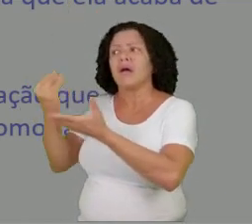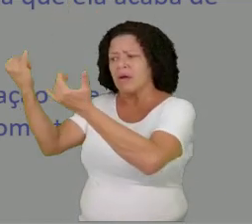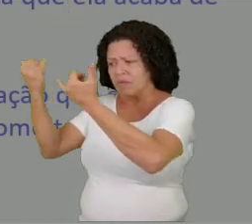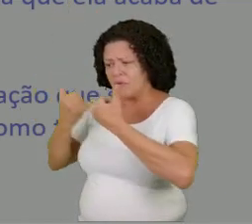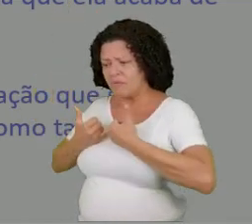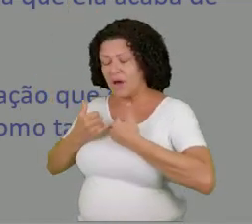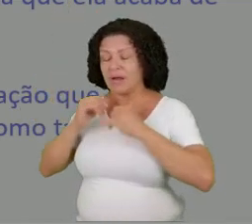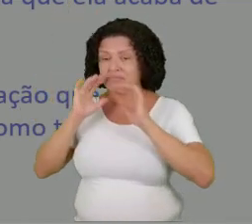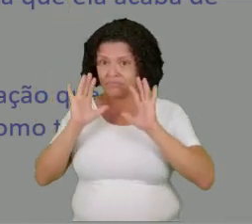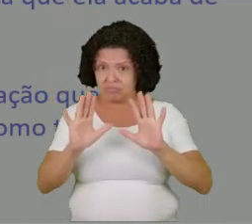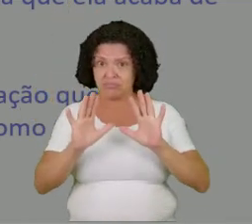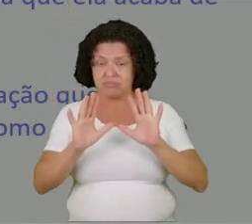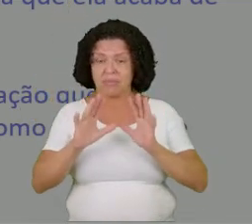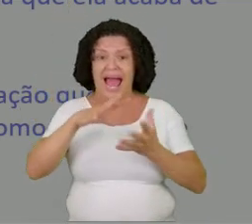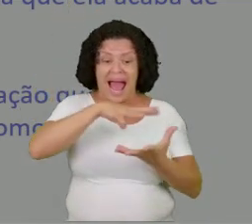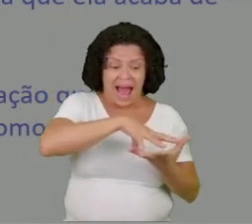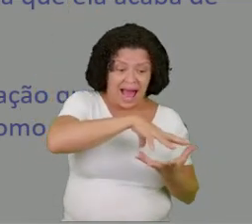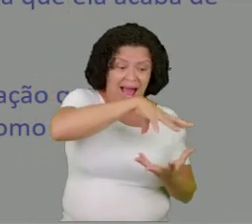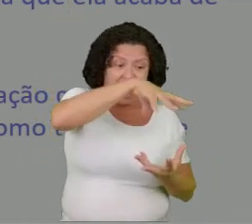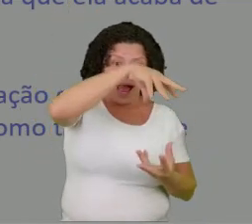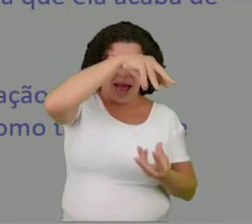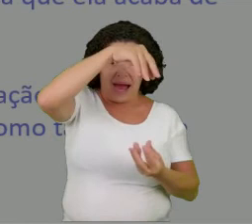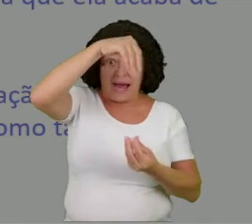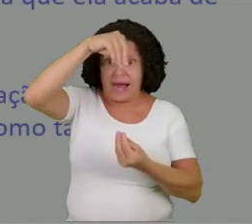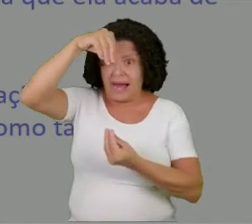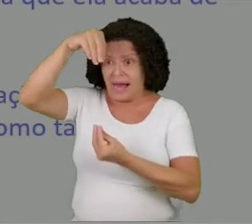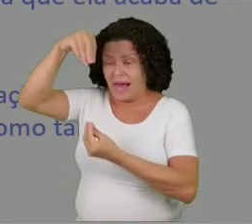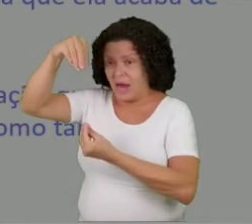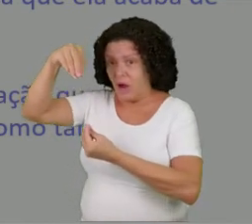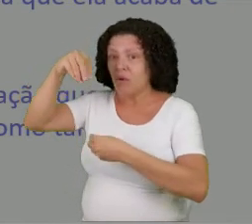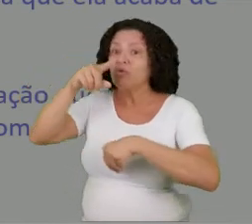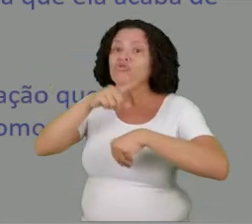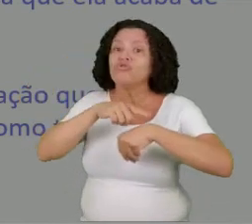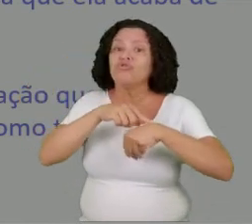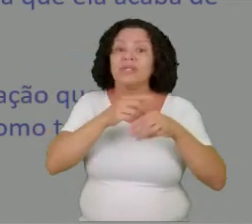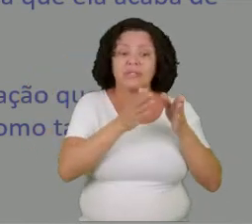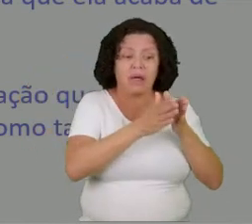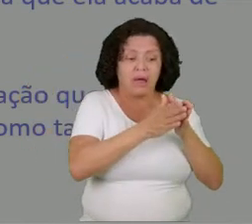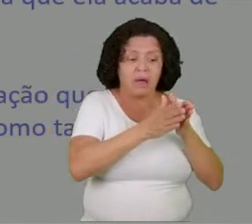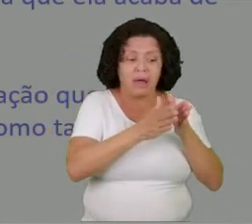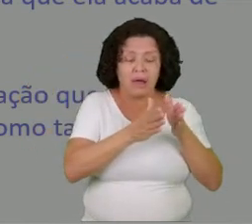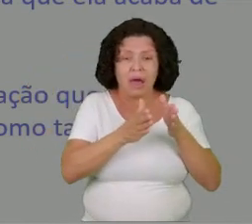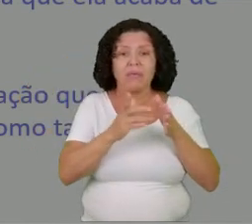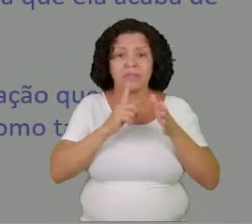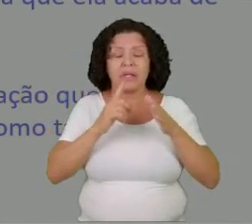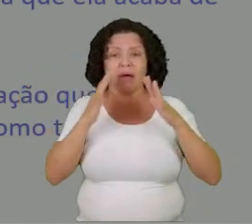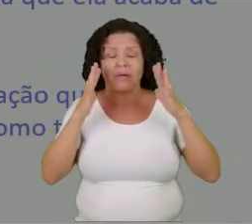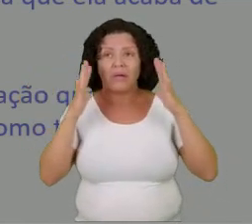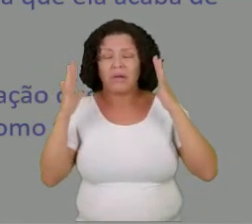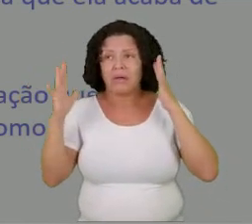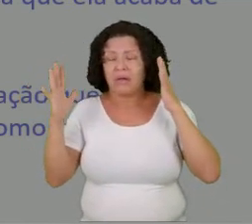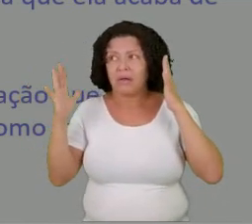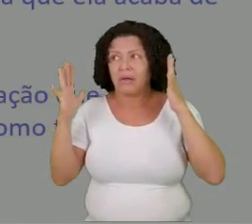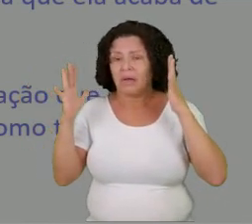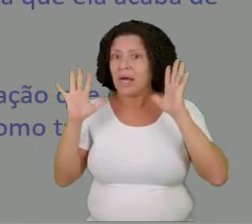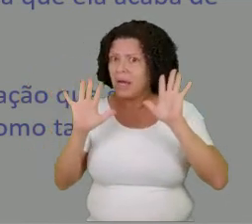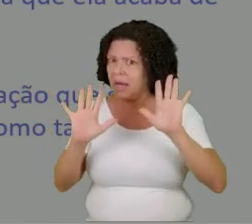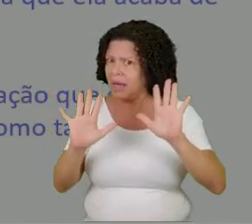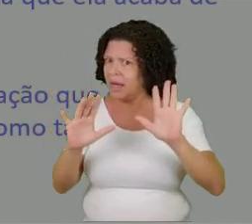diz? Imediatamente não é bem o termo, né? A alma passa algum tempo num estado